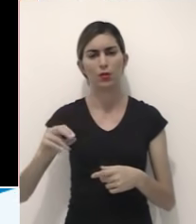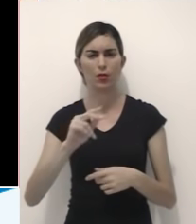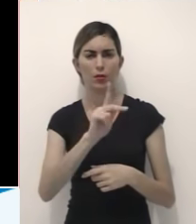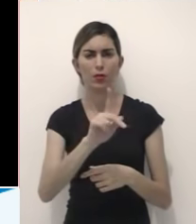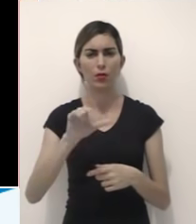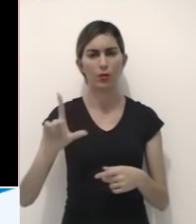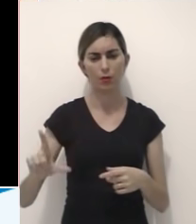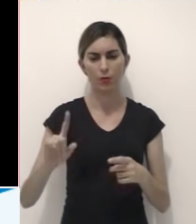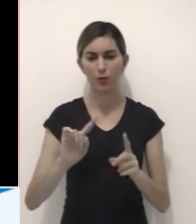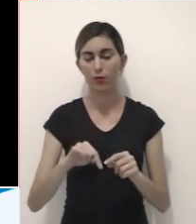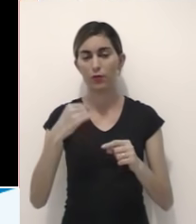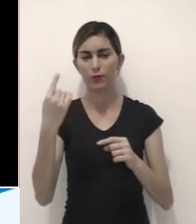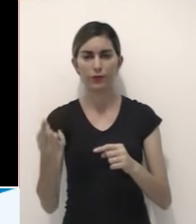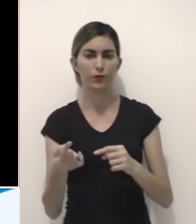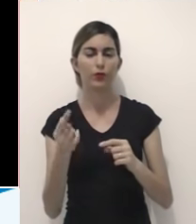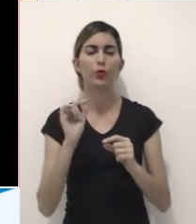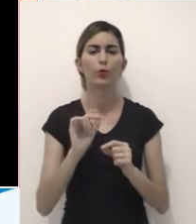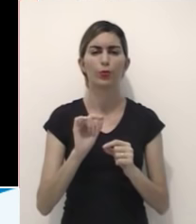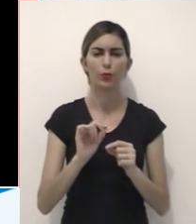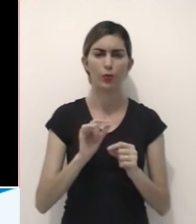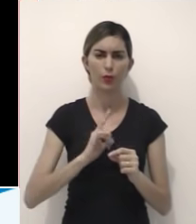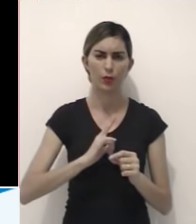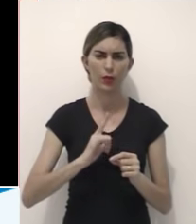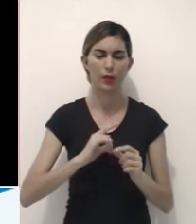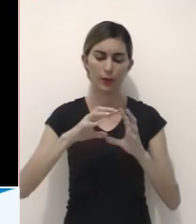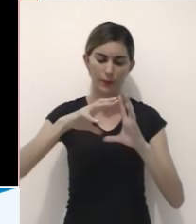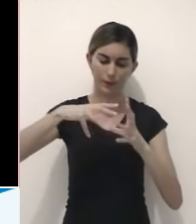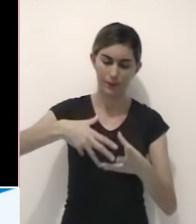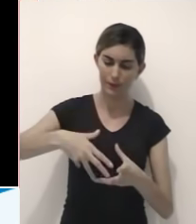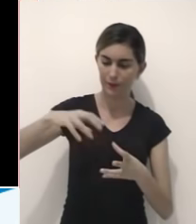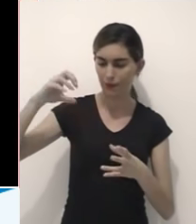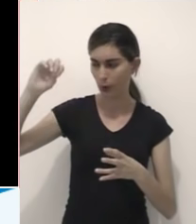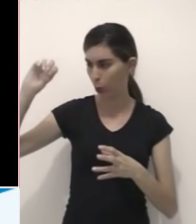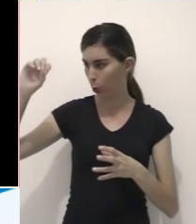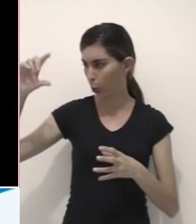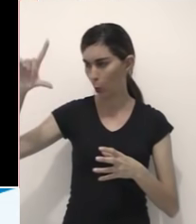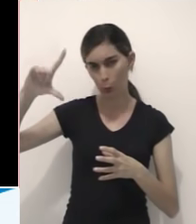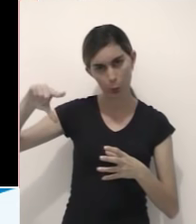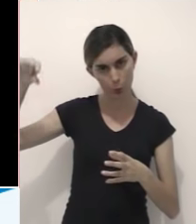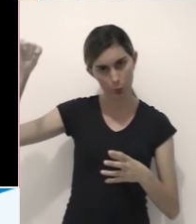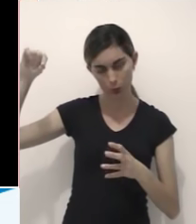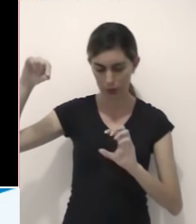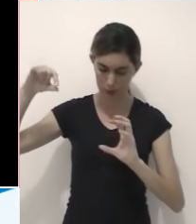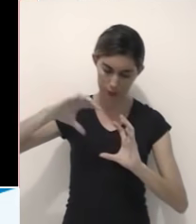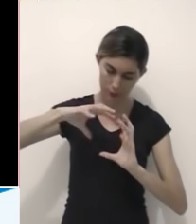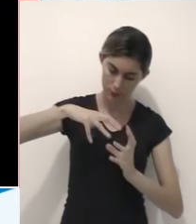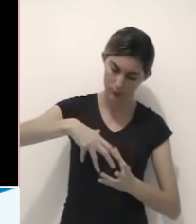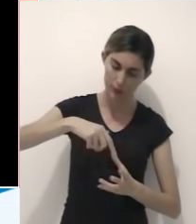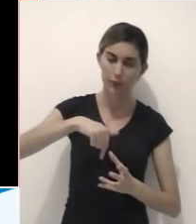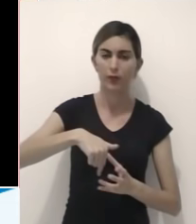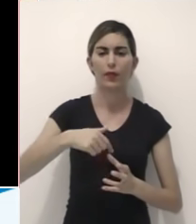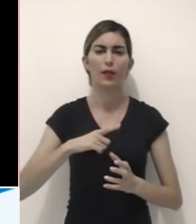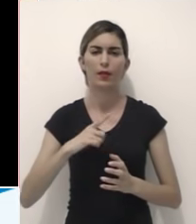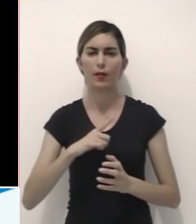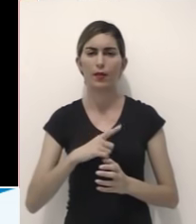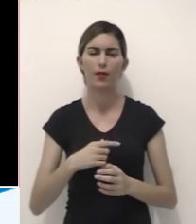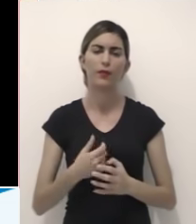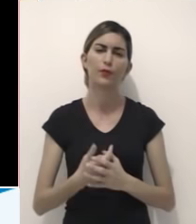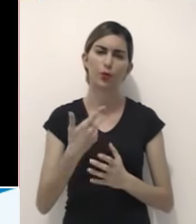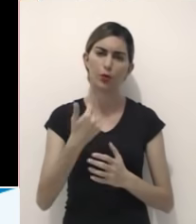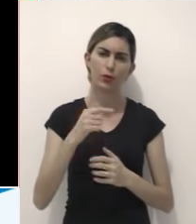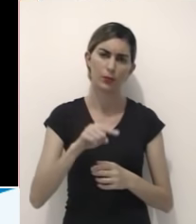384.400 quilômetros, e ao lado dela tem o planeta Terra, que tem um diâmetro de